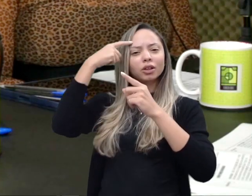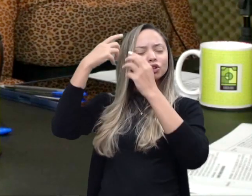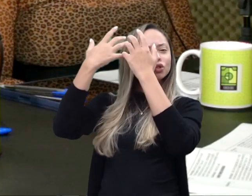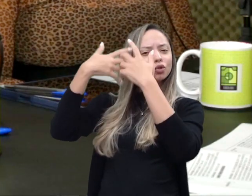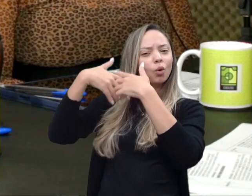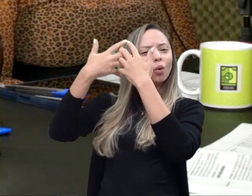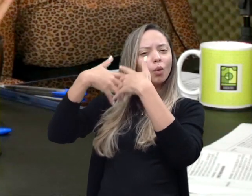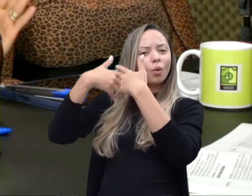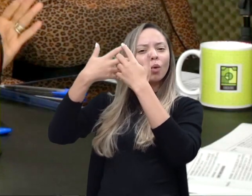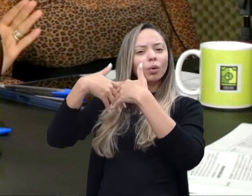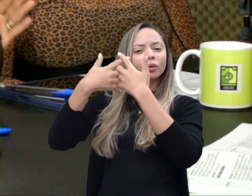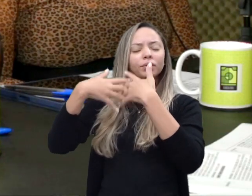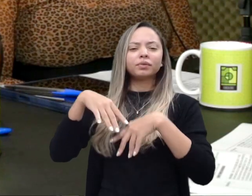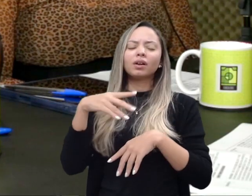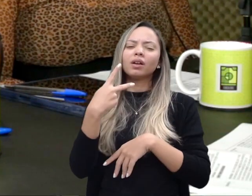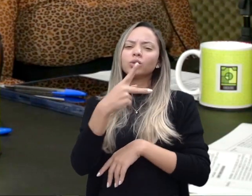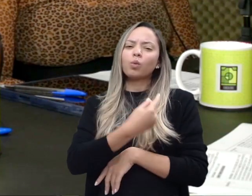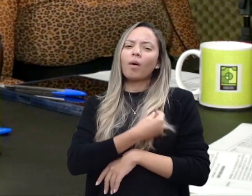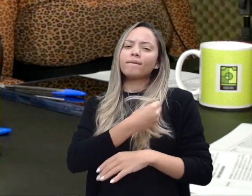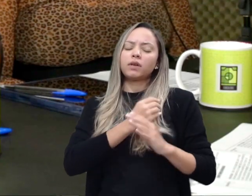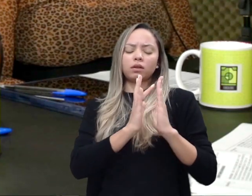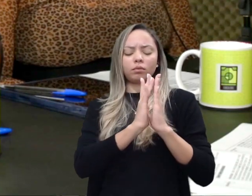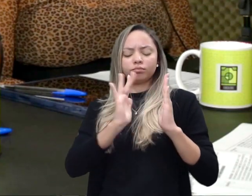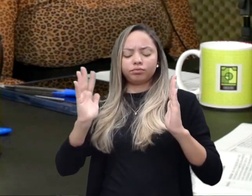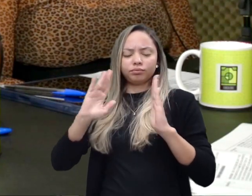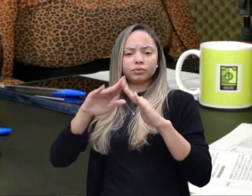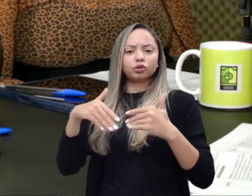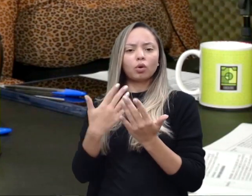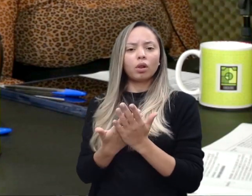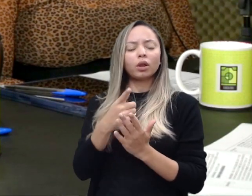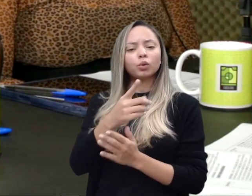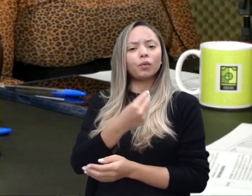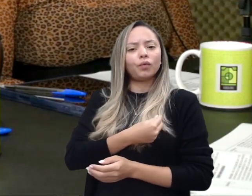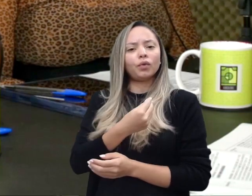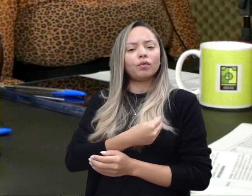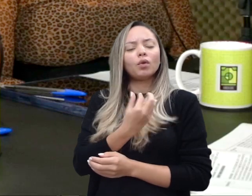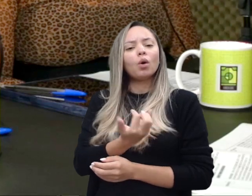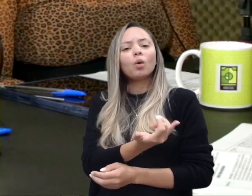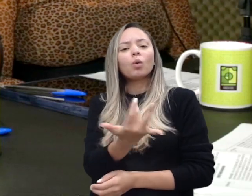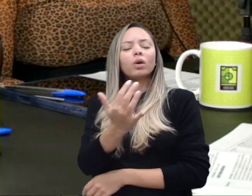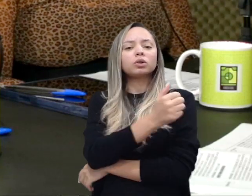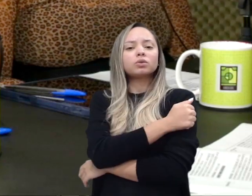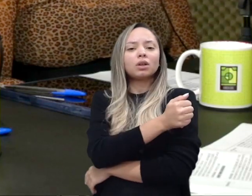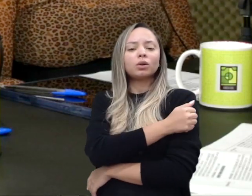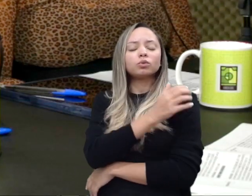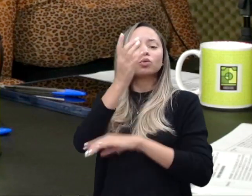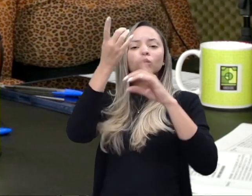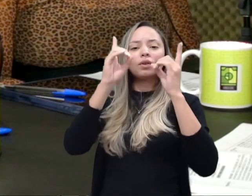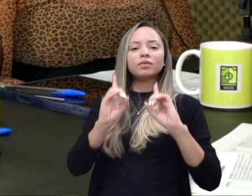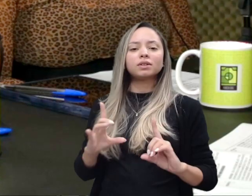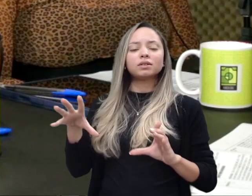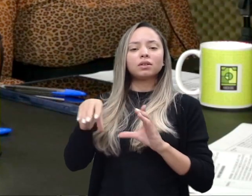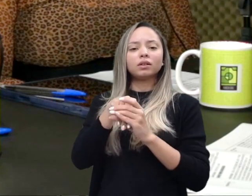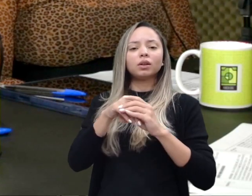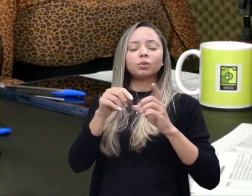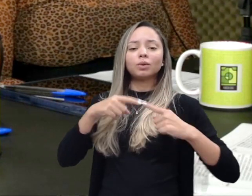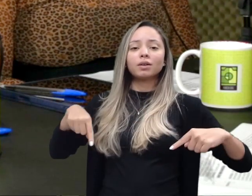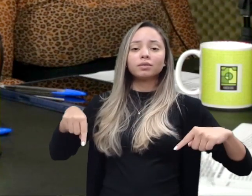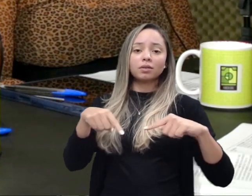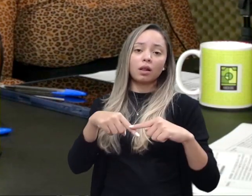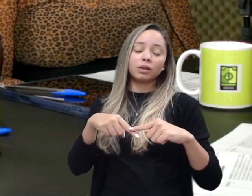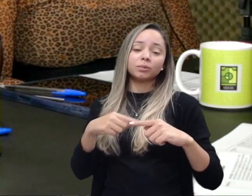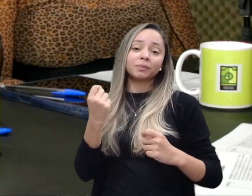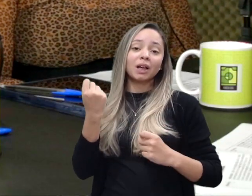capacitações, na sua vida escolar, você conviveu com quantos outros alunos com deficiência na sua sala? Sim. E invariavelmente a gente